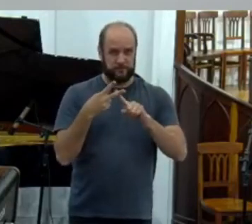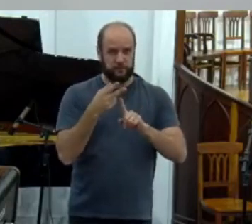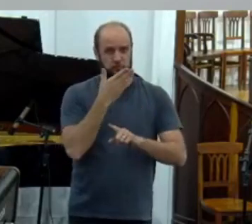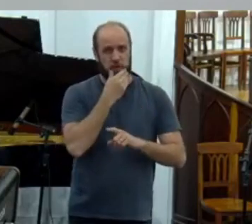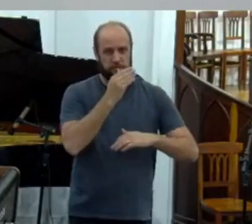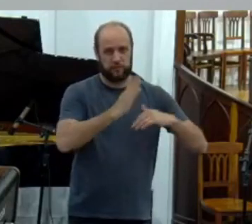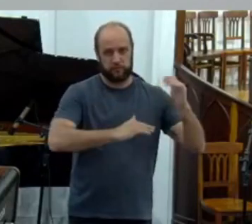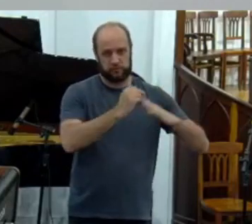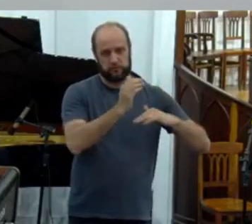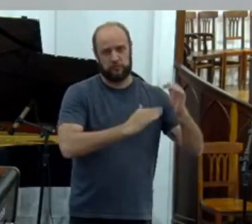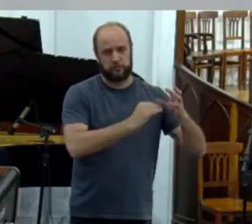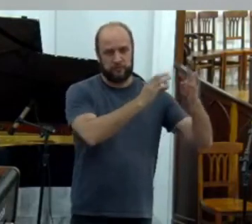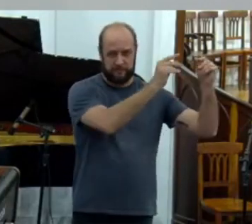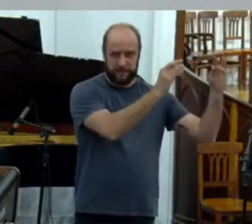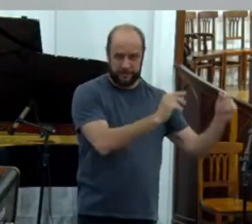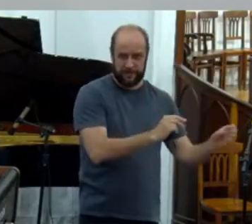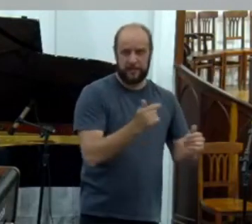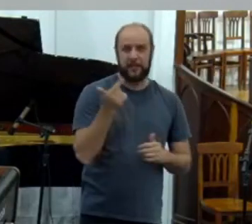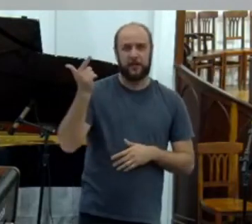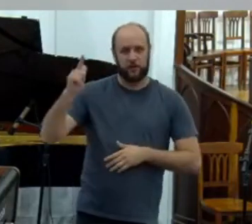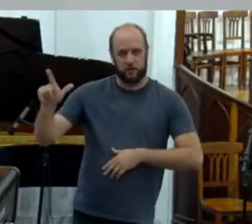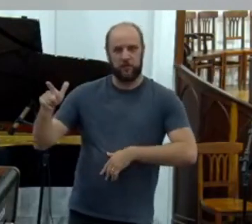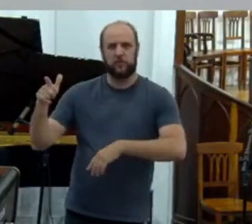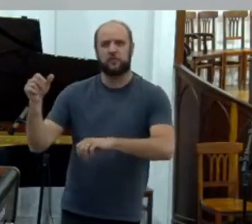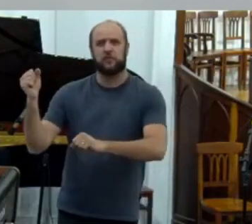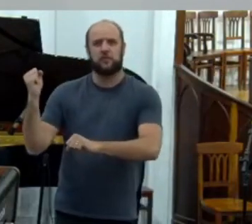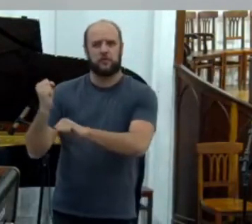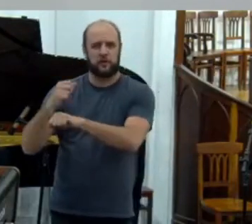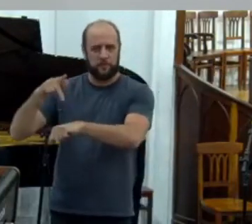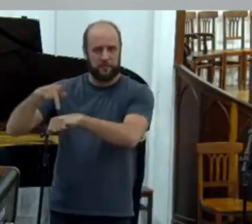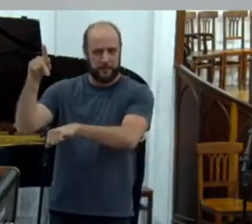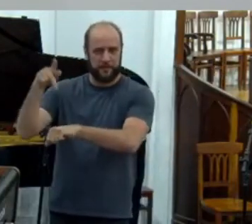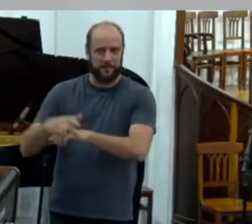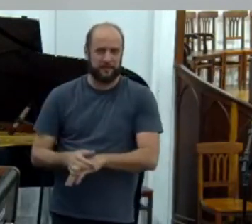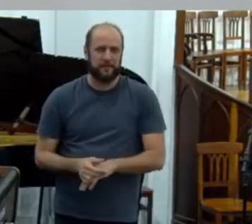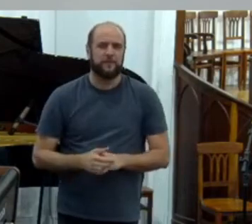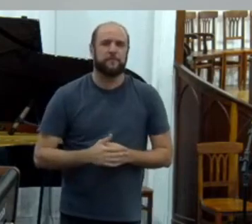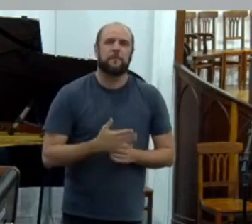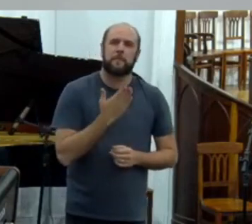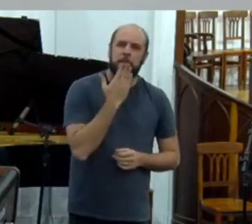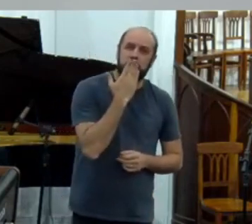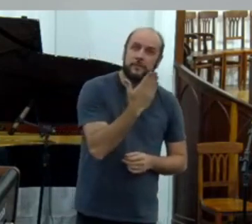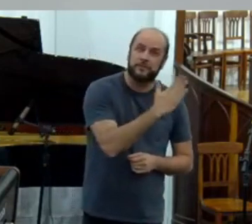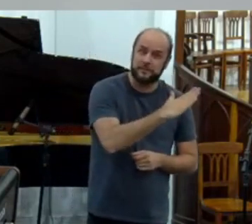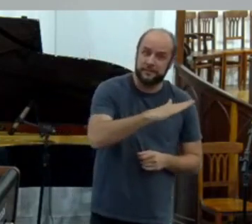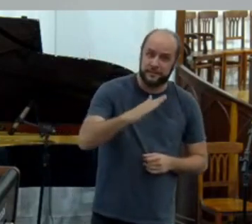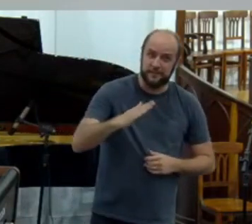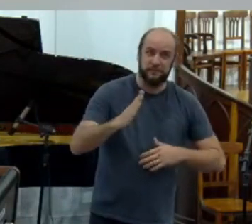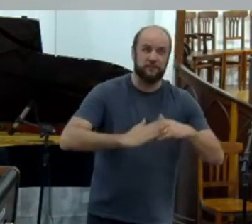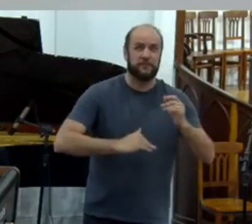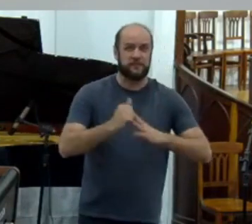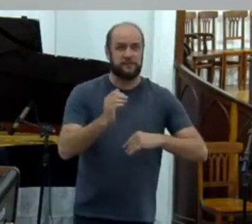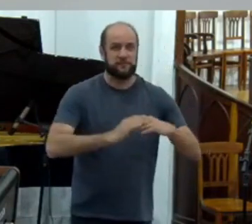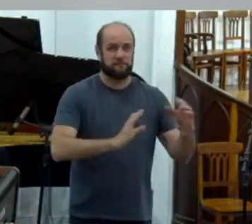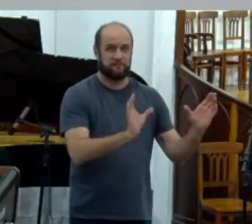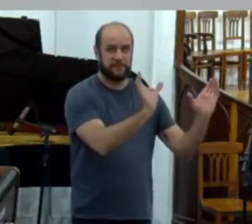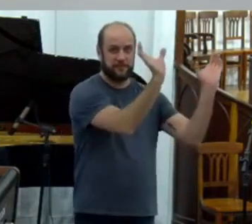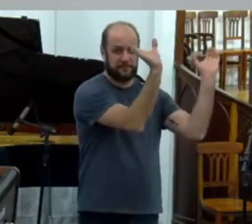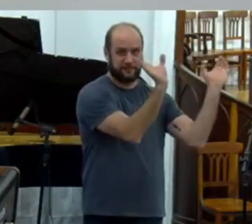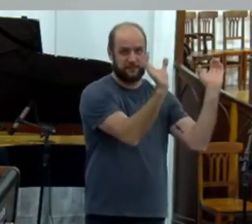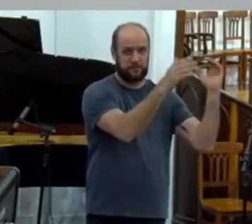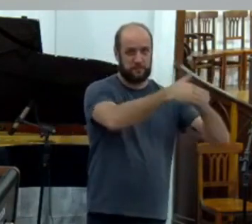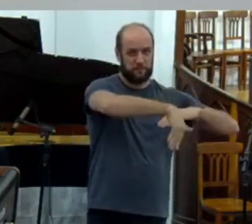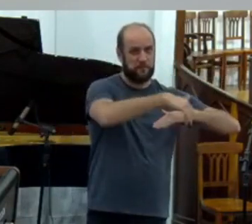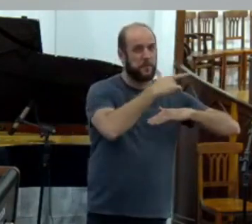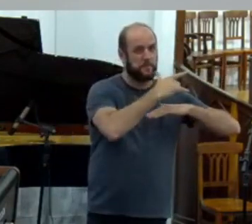construiu uma casa sobre a areia e do outro que construiu uma casa sobre a rocha, eu iria pedir para as crianças desenharem um castelo de areia na beira